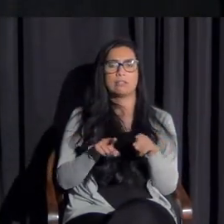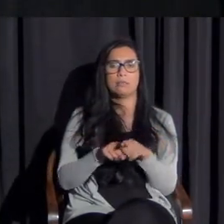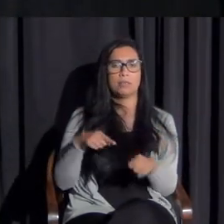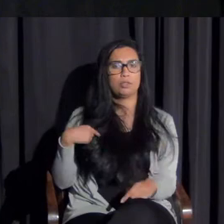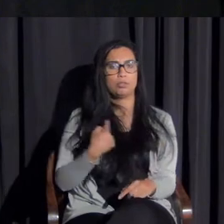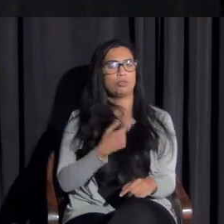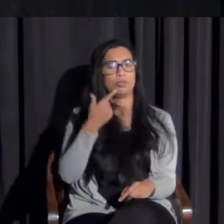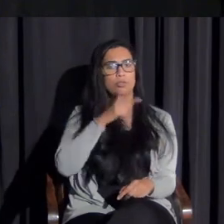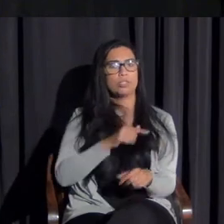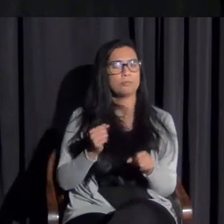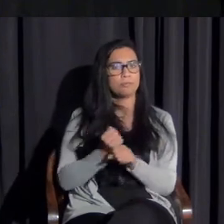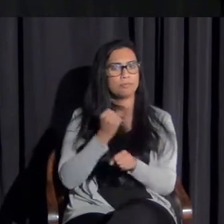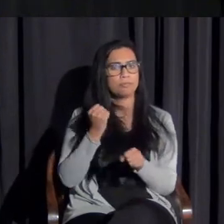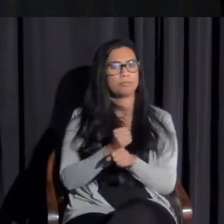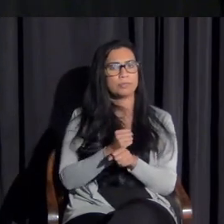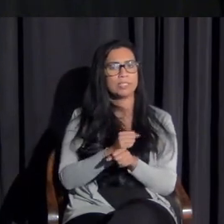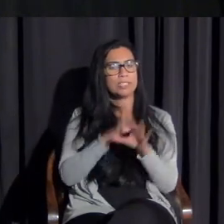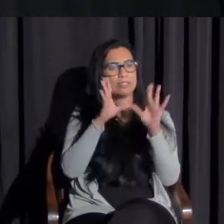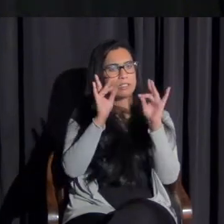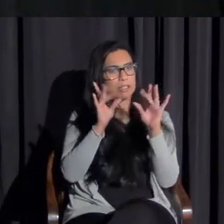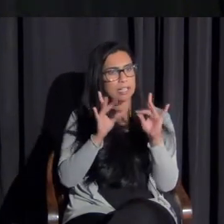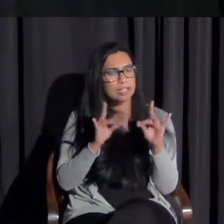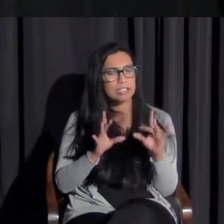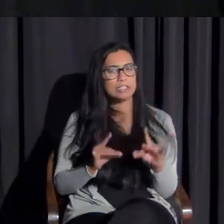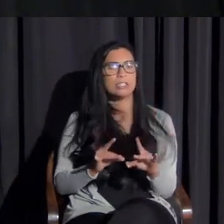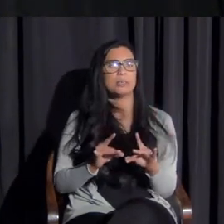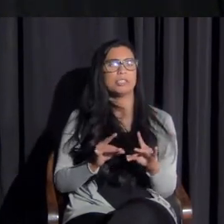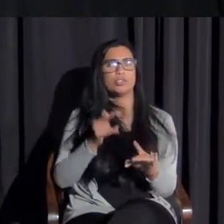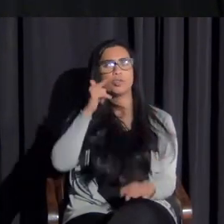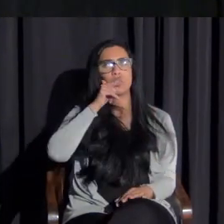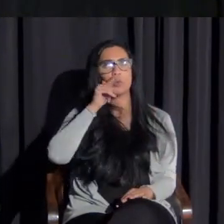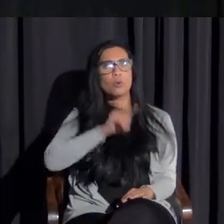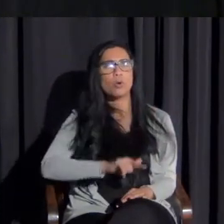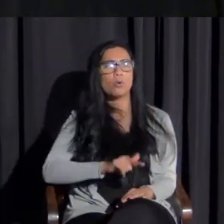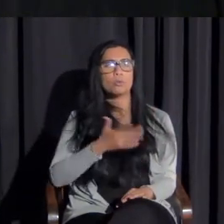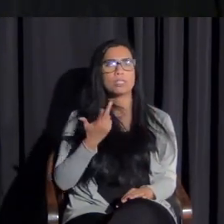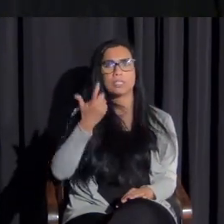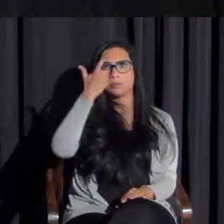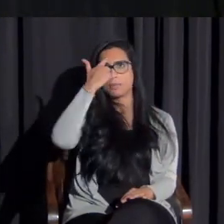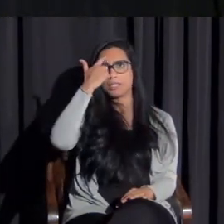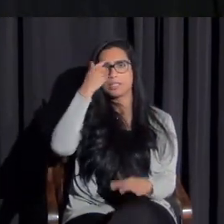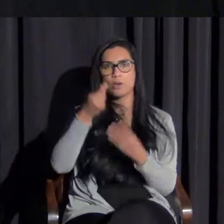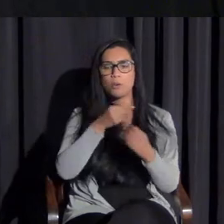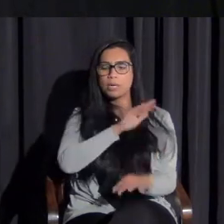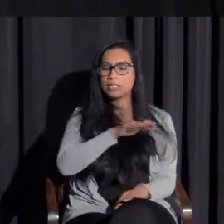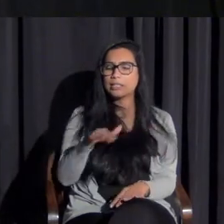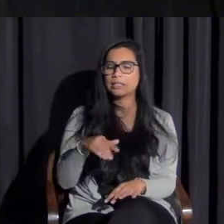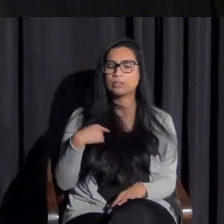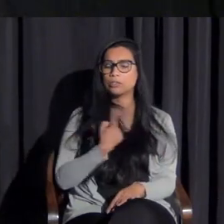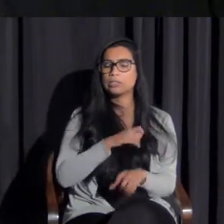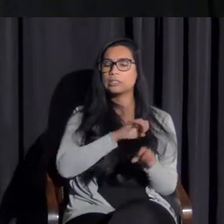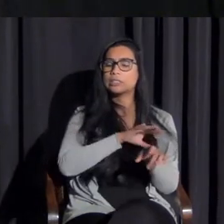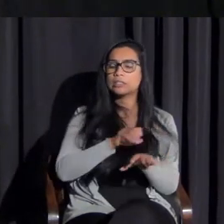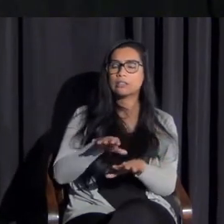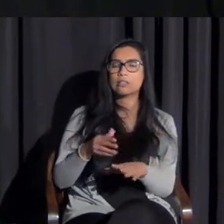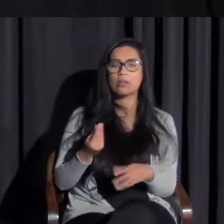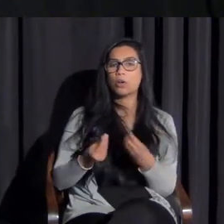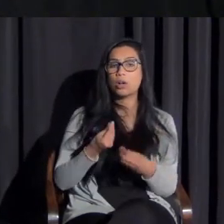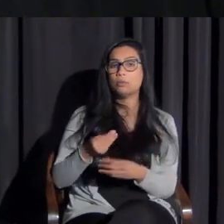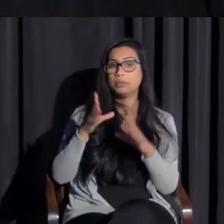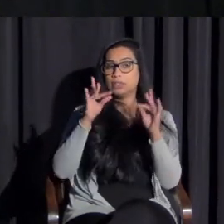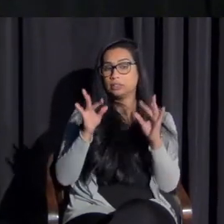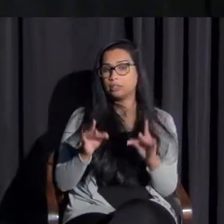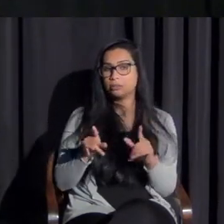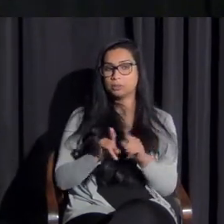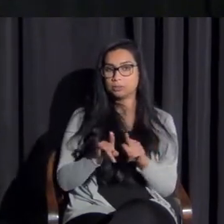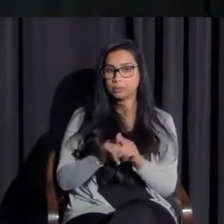construir criticamente o que está acontecendo, né, e pensar criticamente, né, o que está acontecendo,